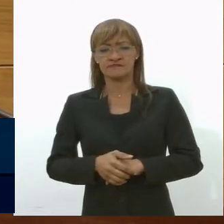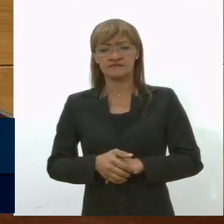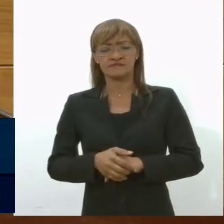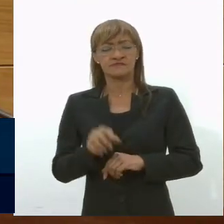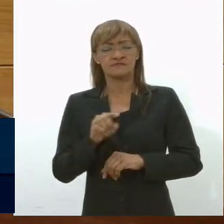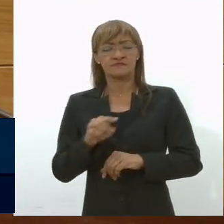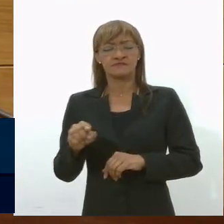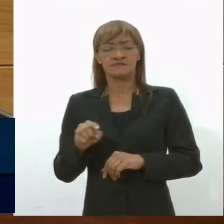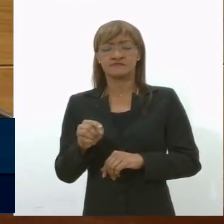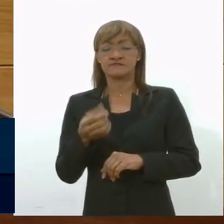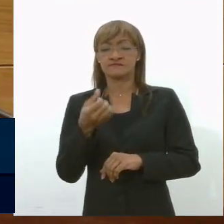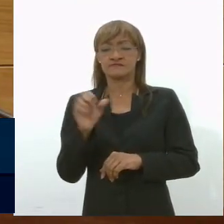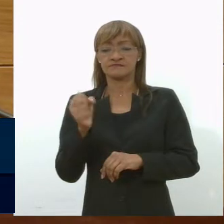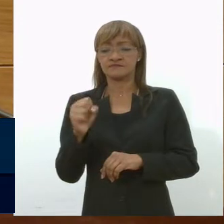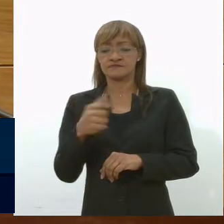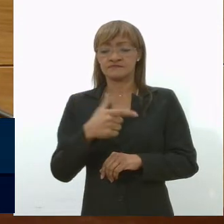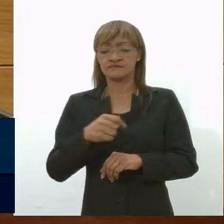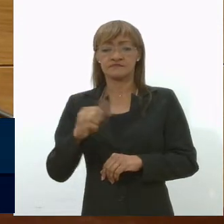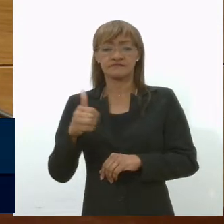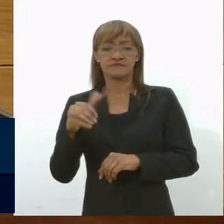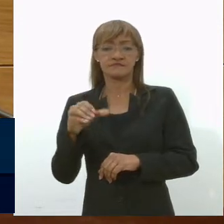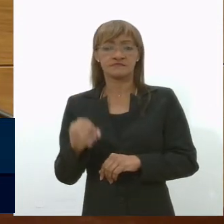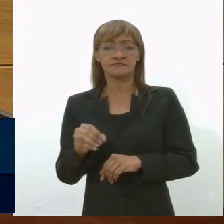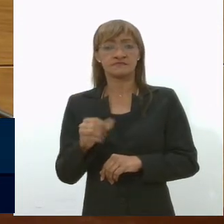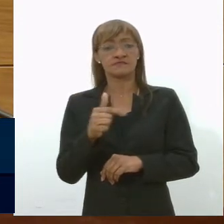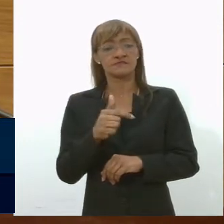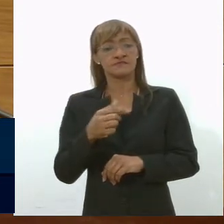029-105-2-68-2010, assinado em